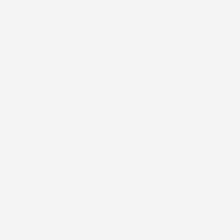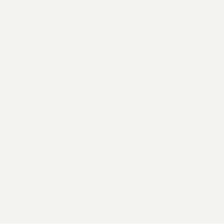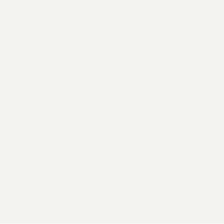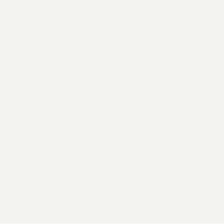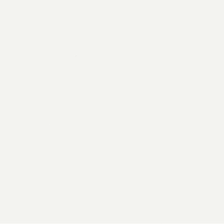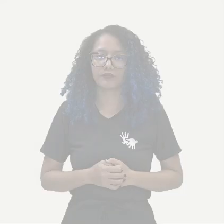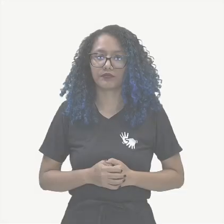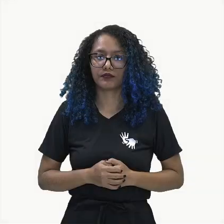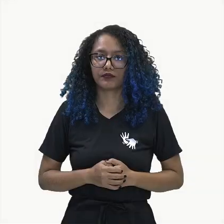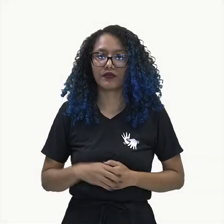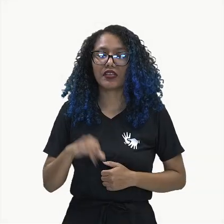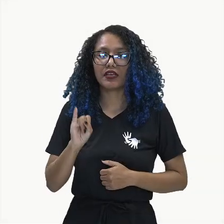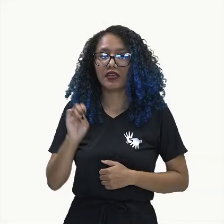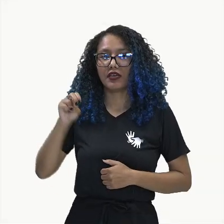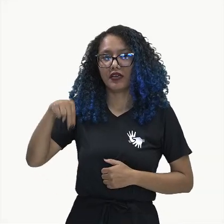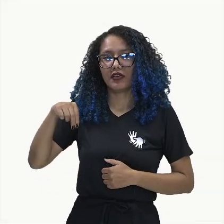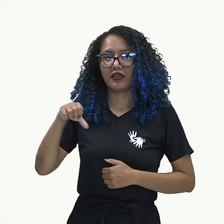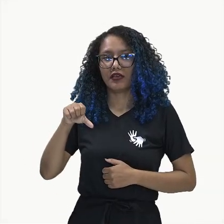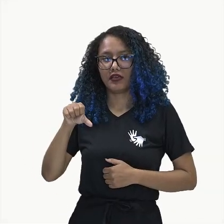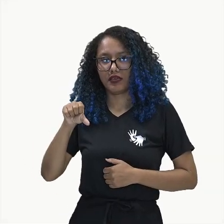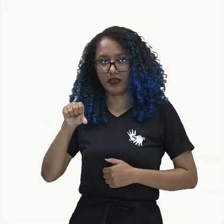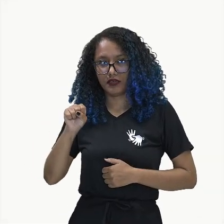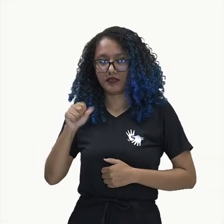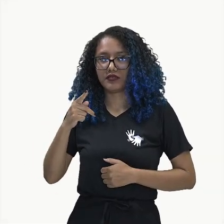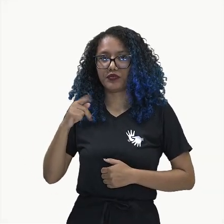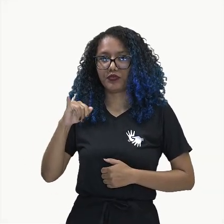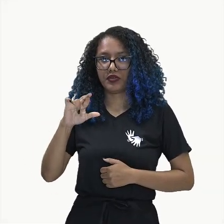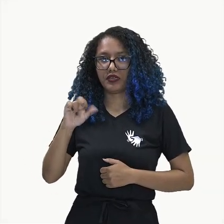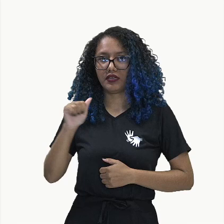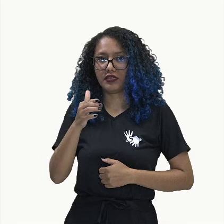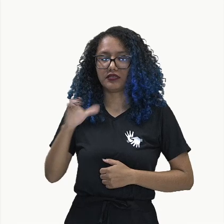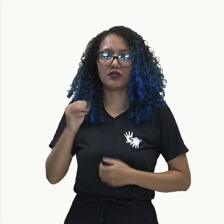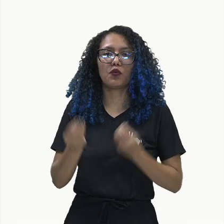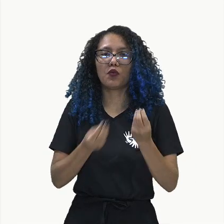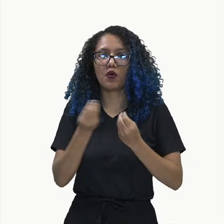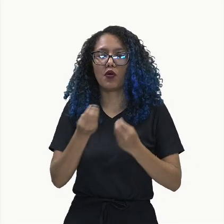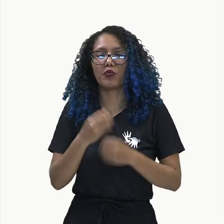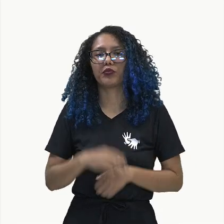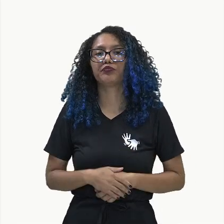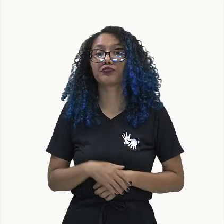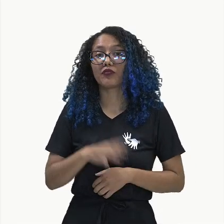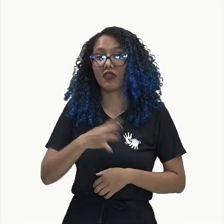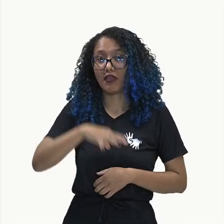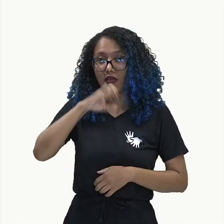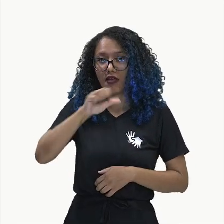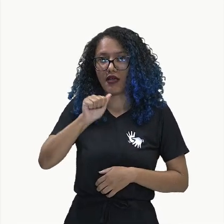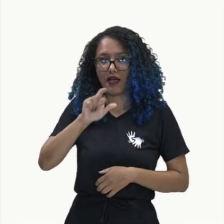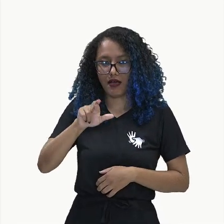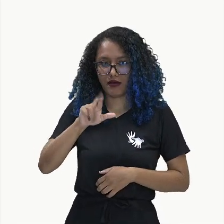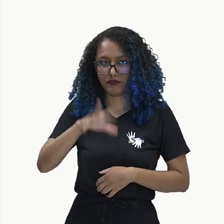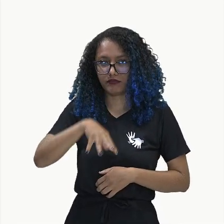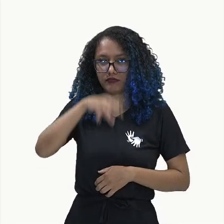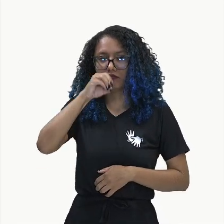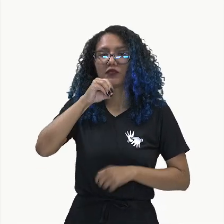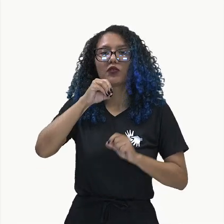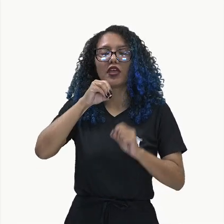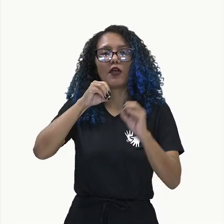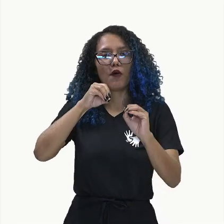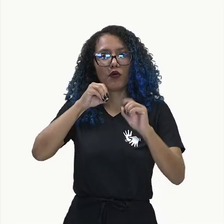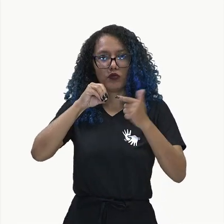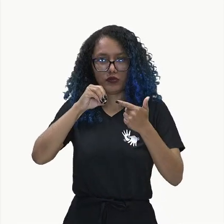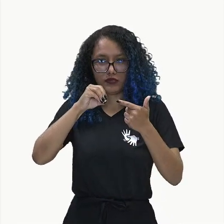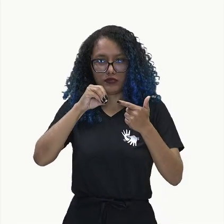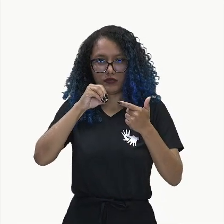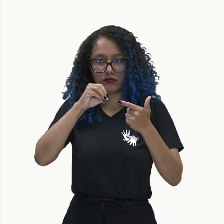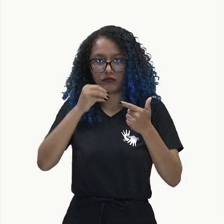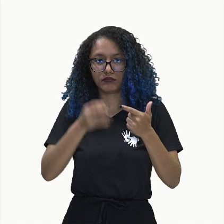qual o ar rico em oxigênio é levado para dentro dos pulmões Isso ocorre quando os músculos, né, que